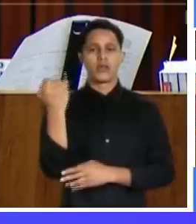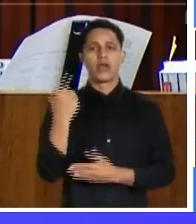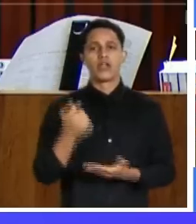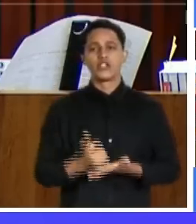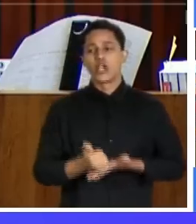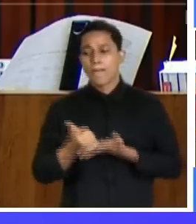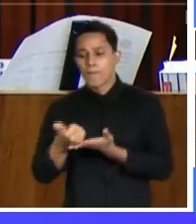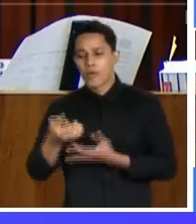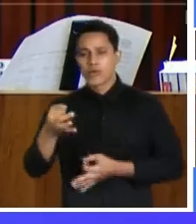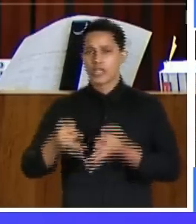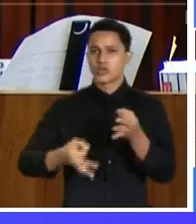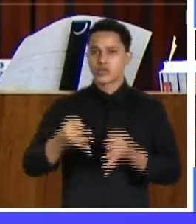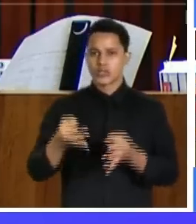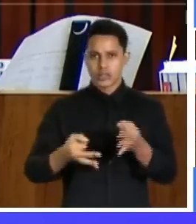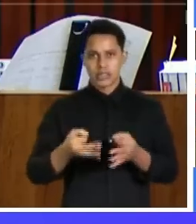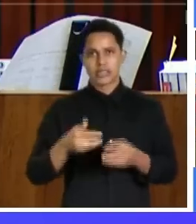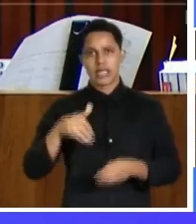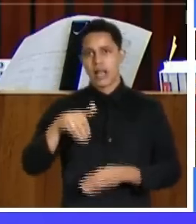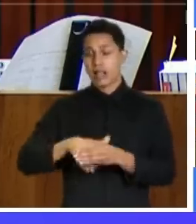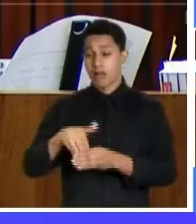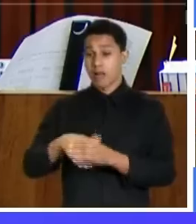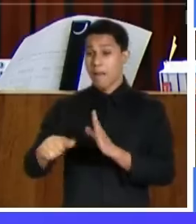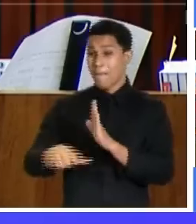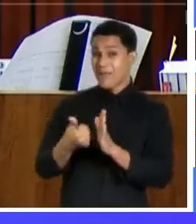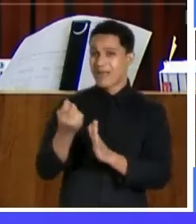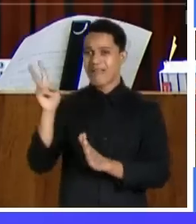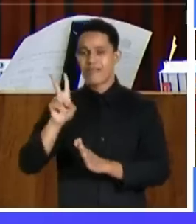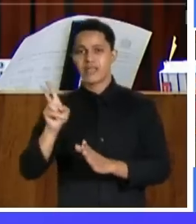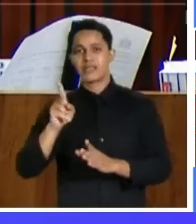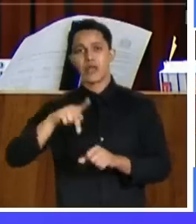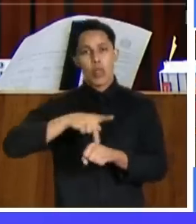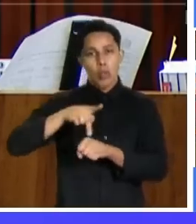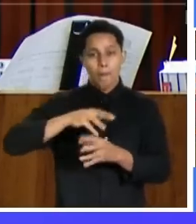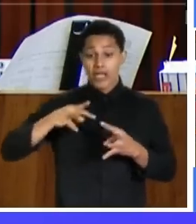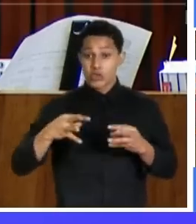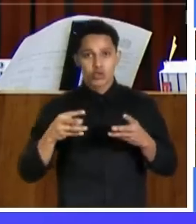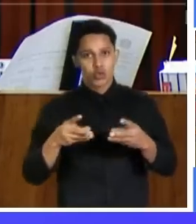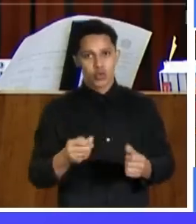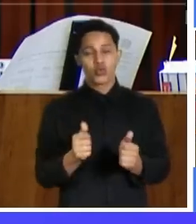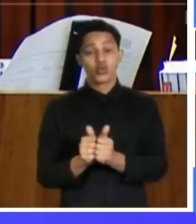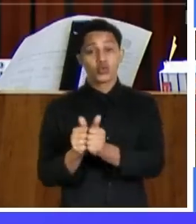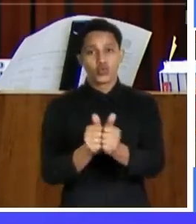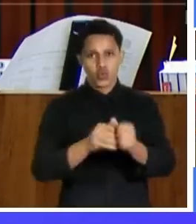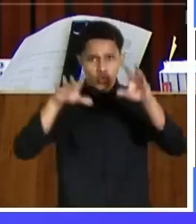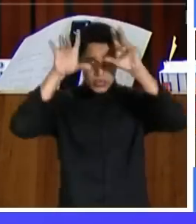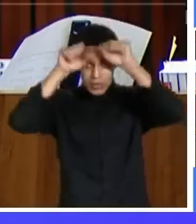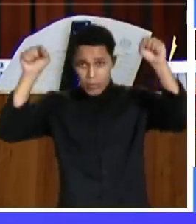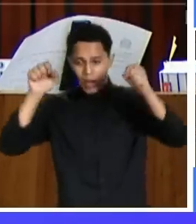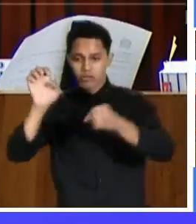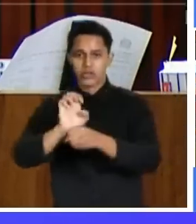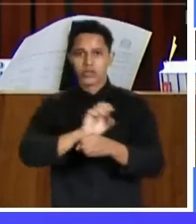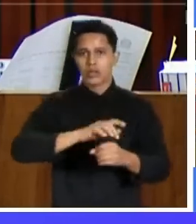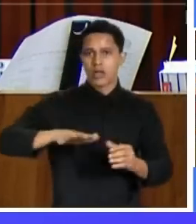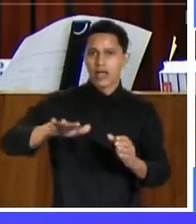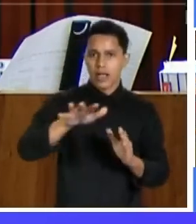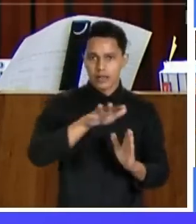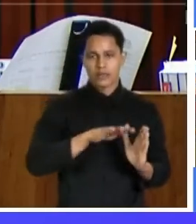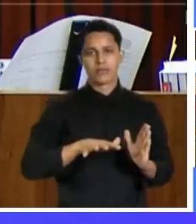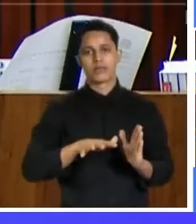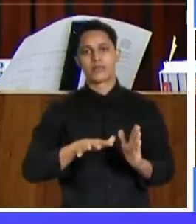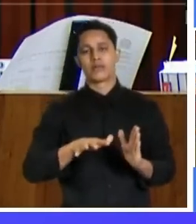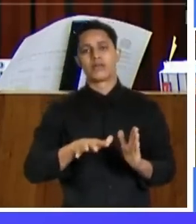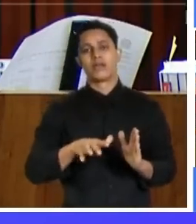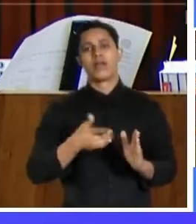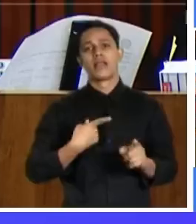o resultado do julgamento significa que o bolsonaro agora sem as